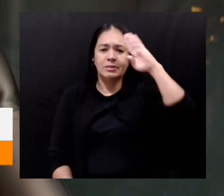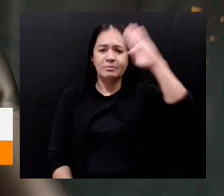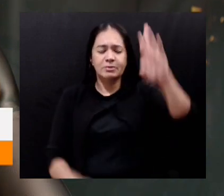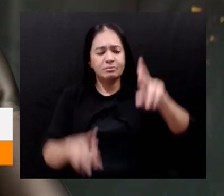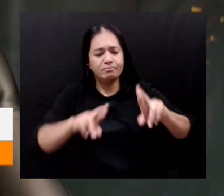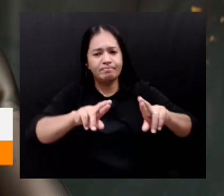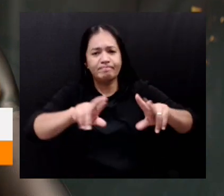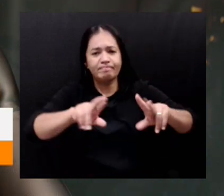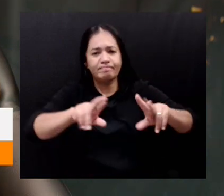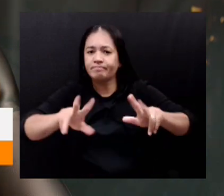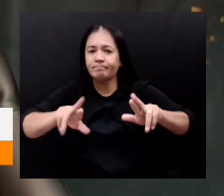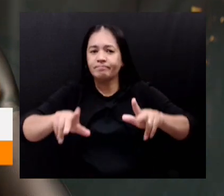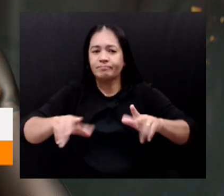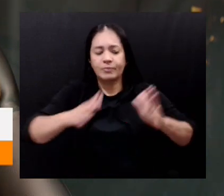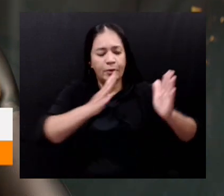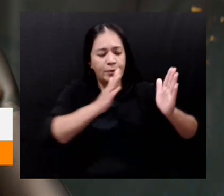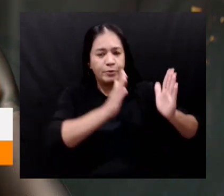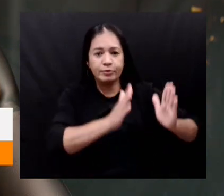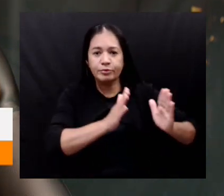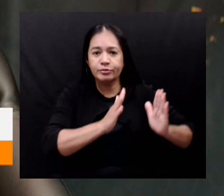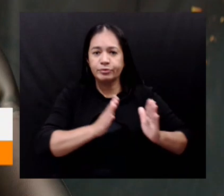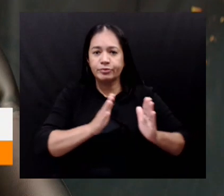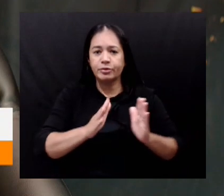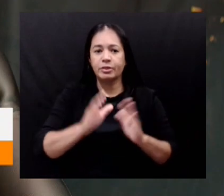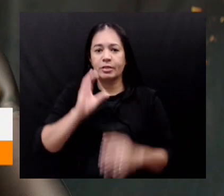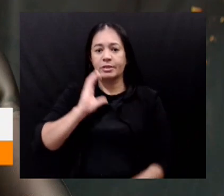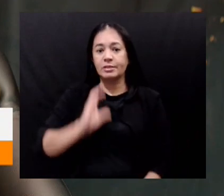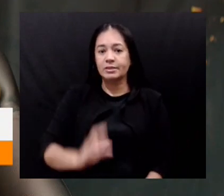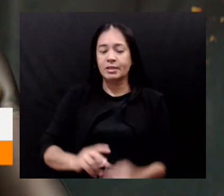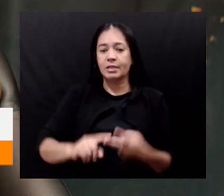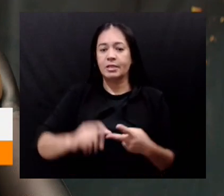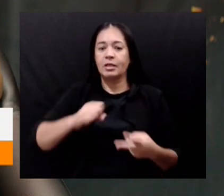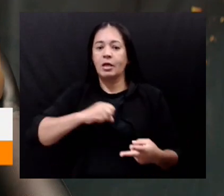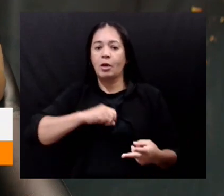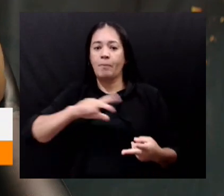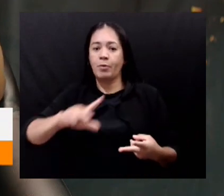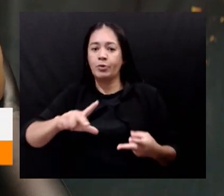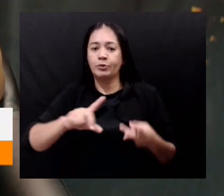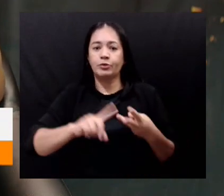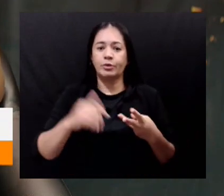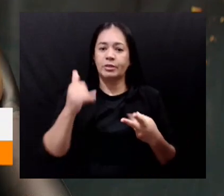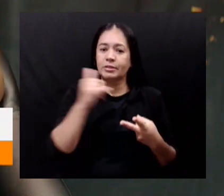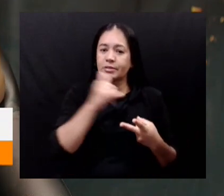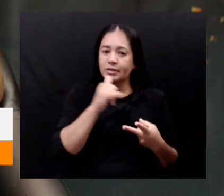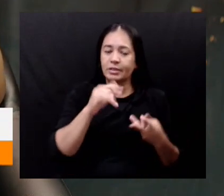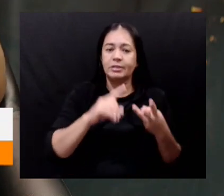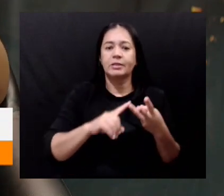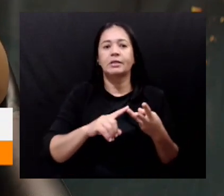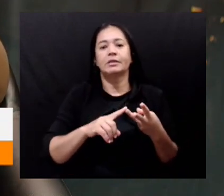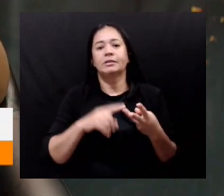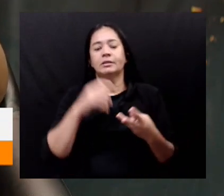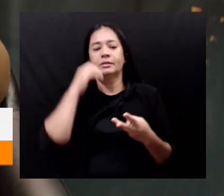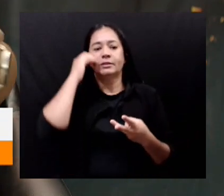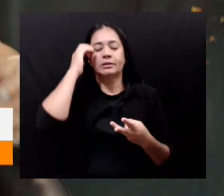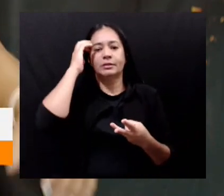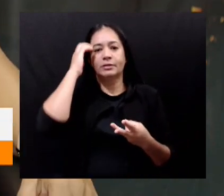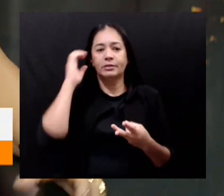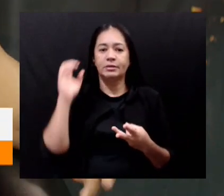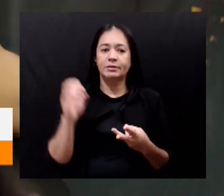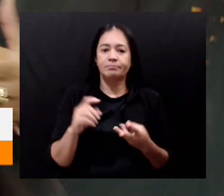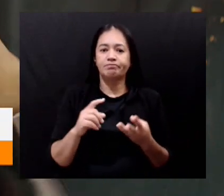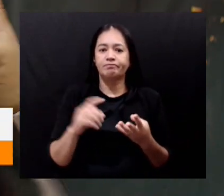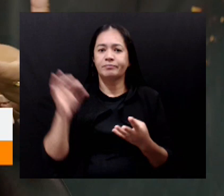os processos da cidadania portuguesa, italiana, espanhola, e a doutora havia me dito aqui, no